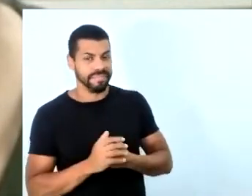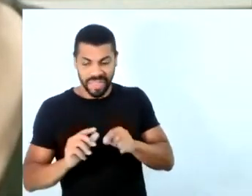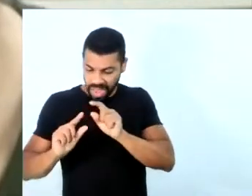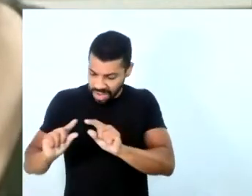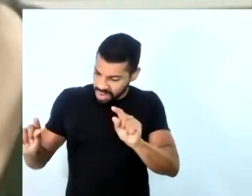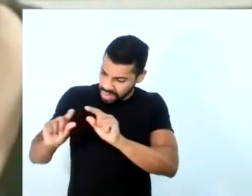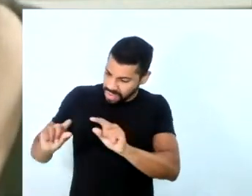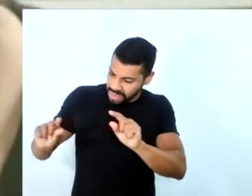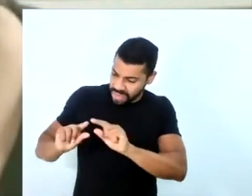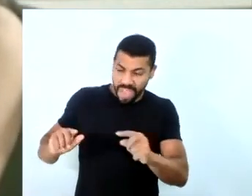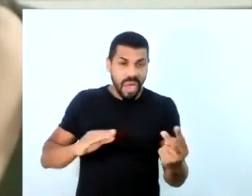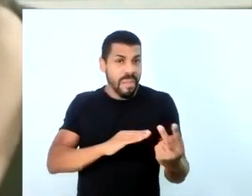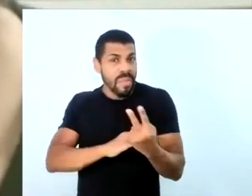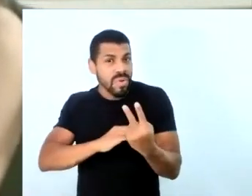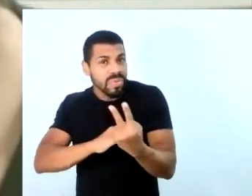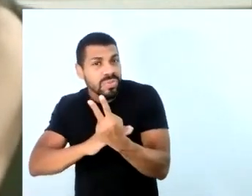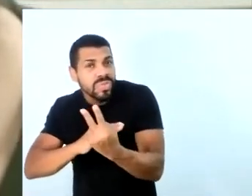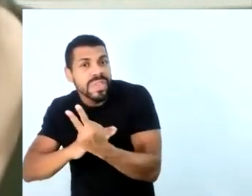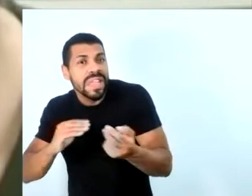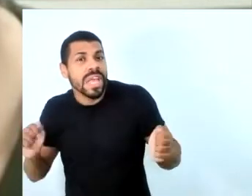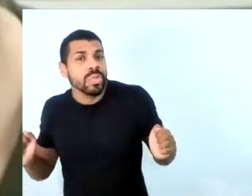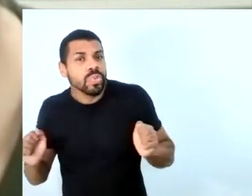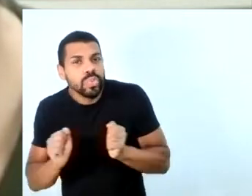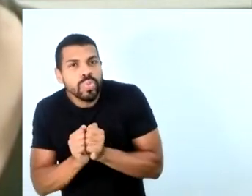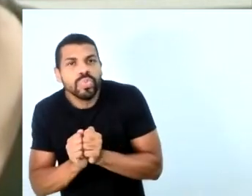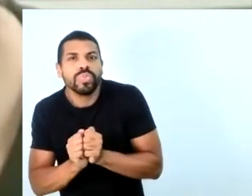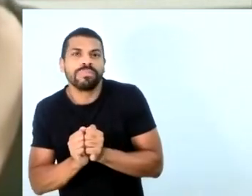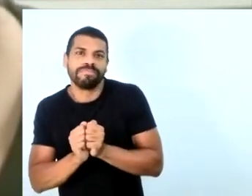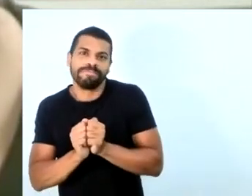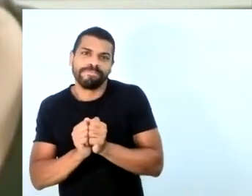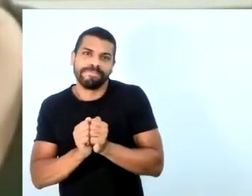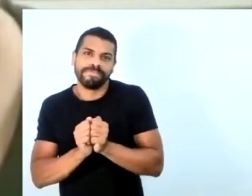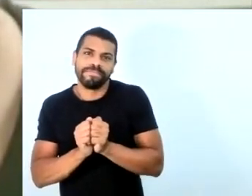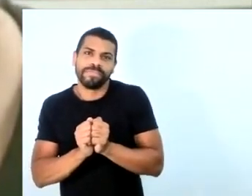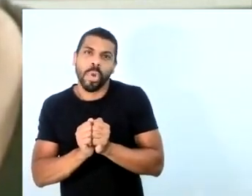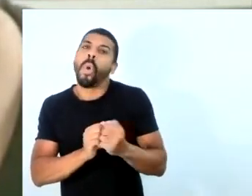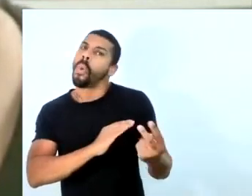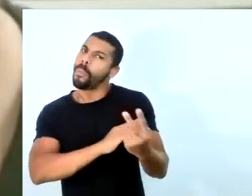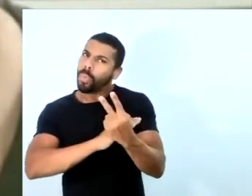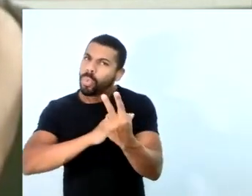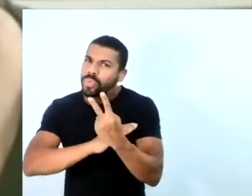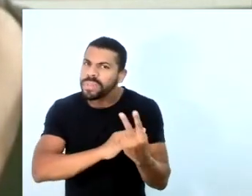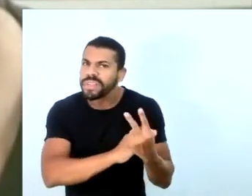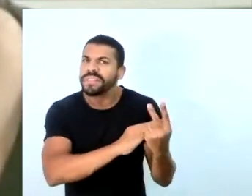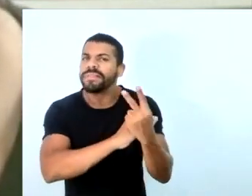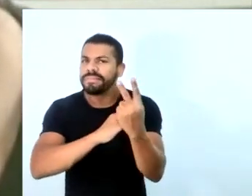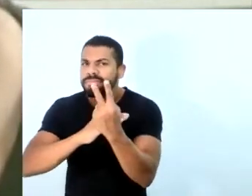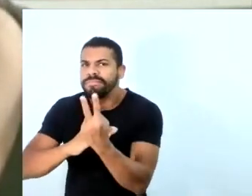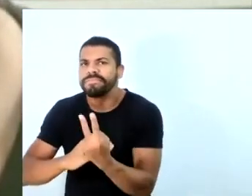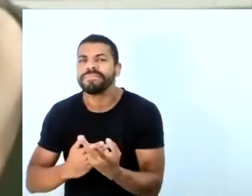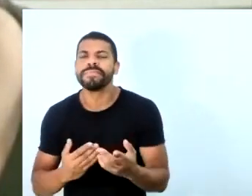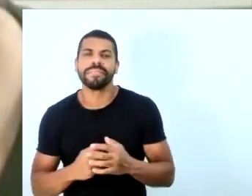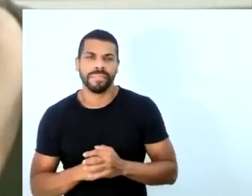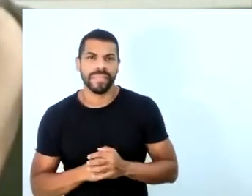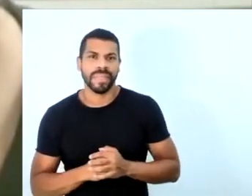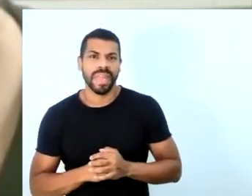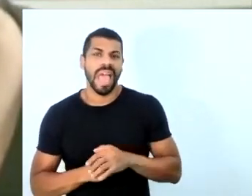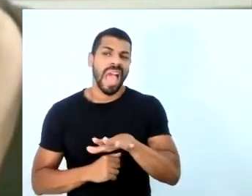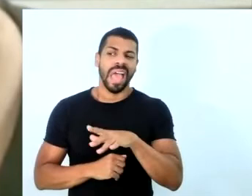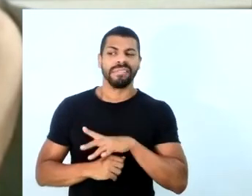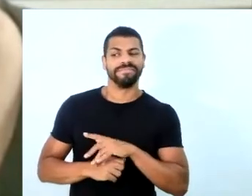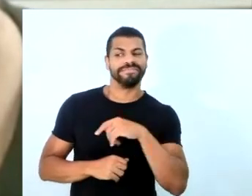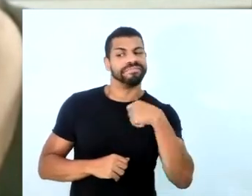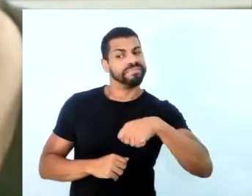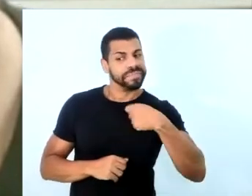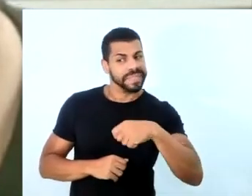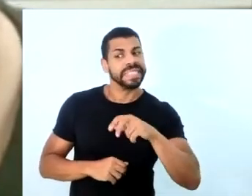Cláusulas que não me protegiam. Então, estar junto é encontrar lugares de proteção, sabe? A palavra está gasta,